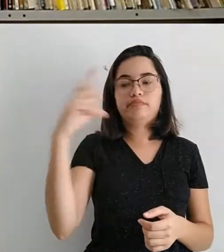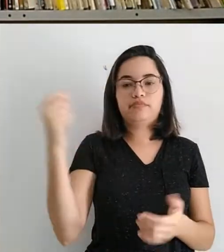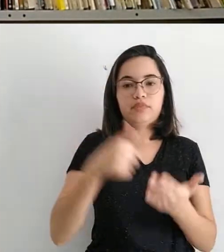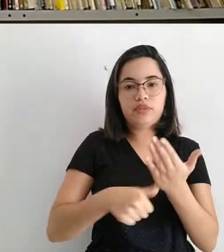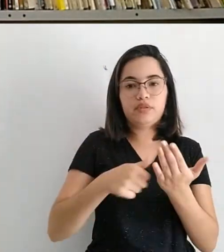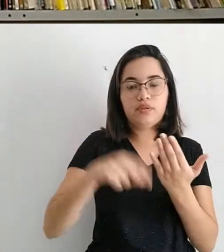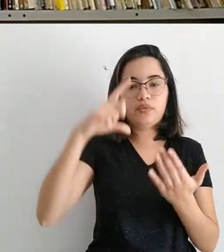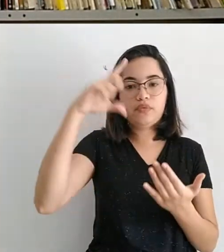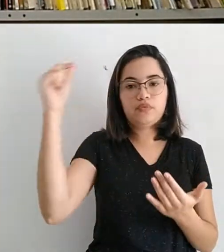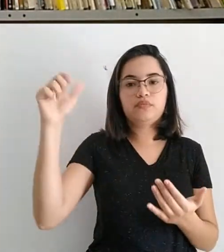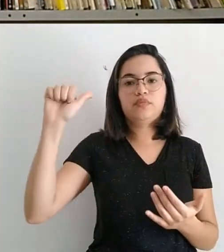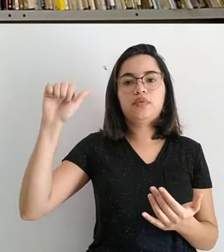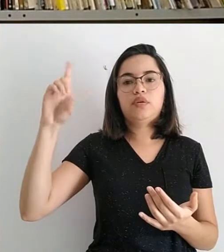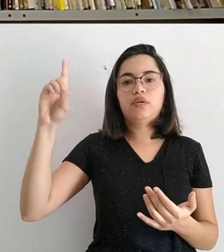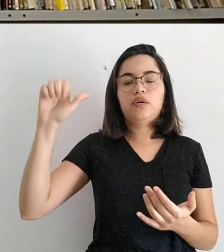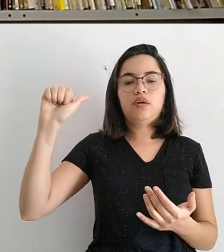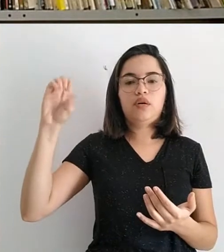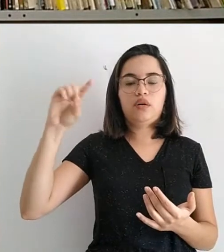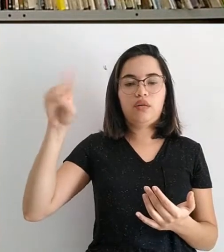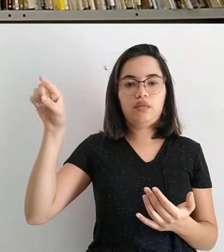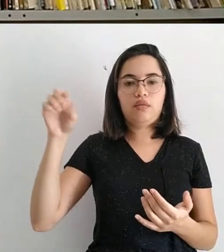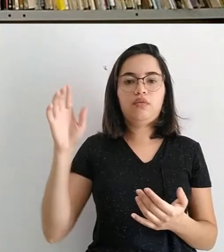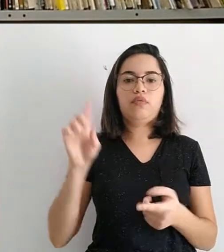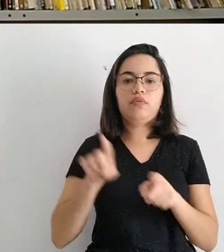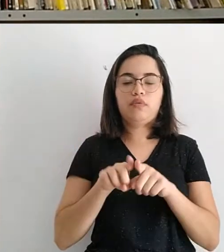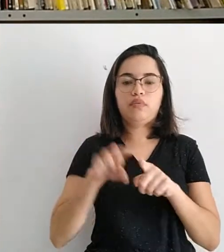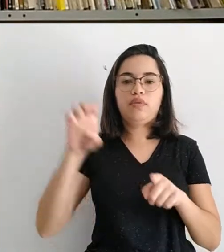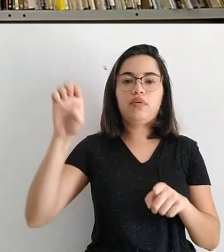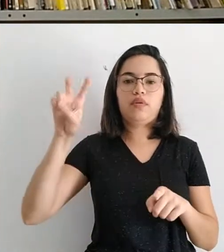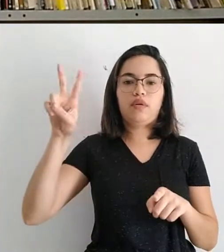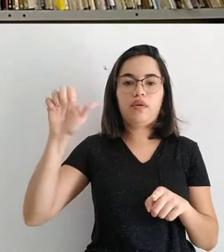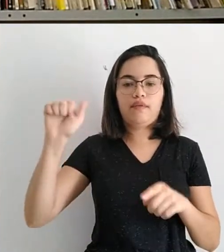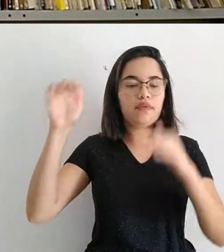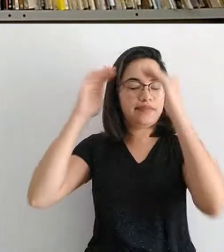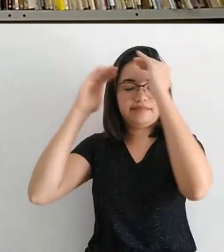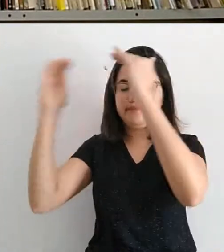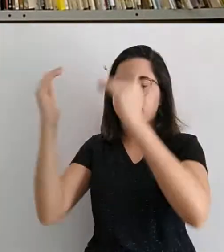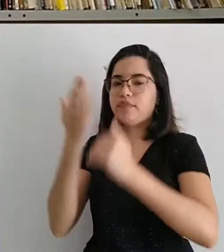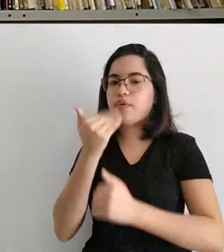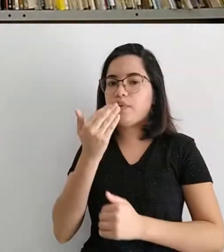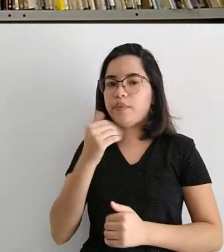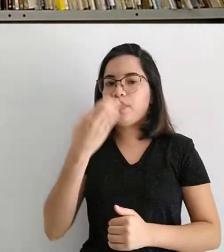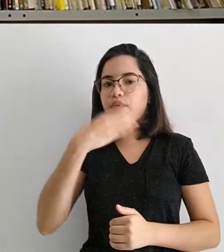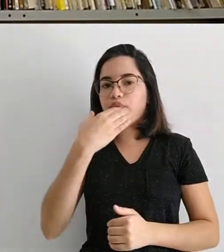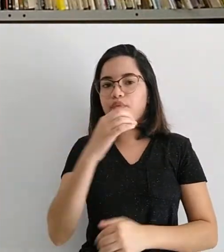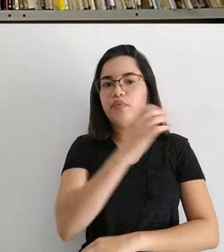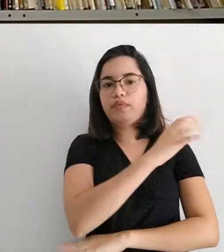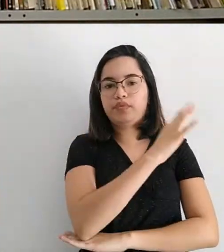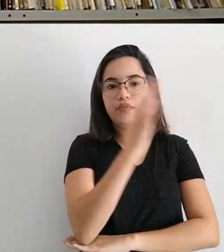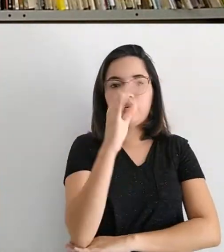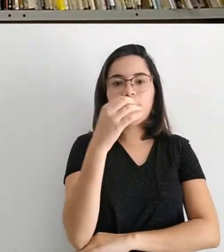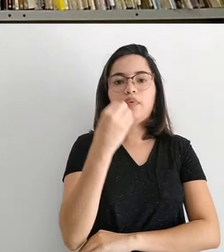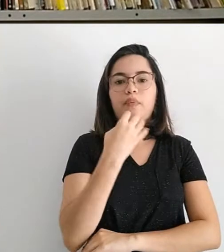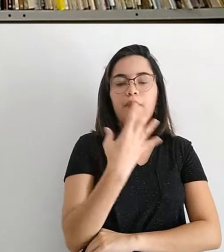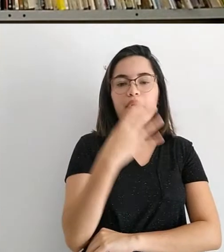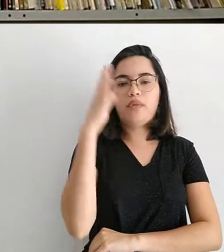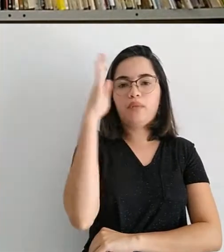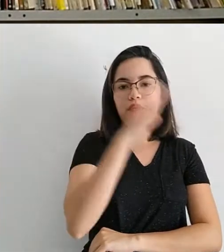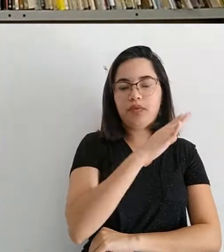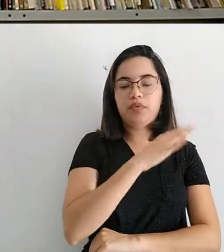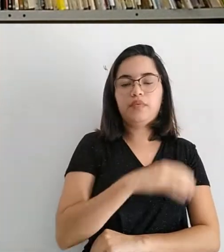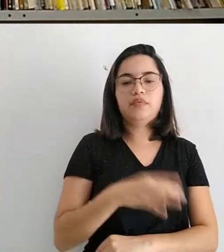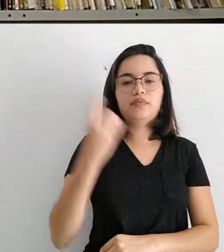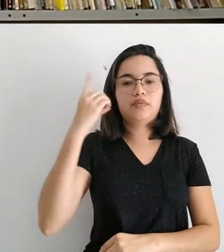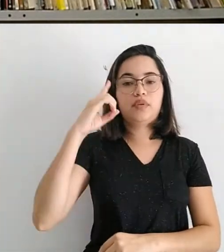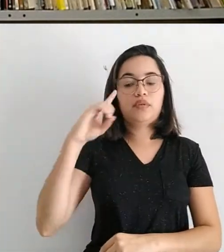Adão e Eva, quando desobedeceram, comendo do fruto da árvore do conhecimento do bem e do mal, que